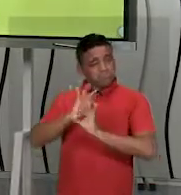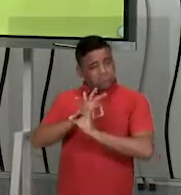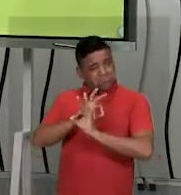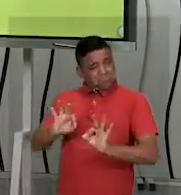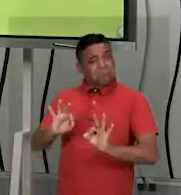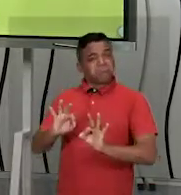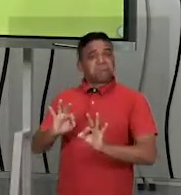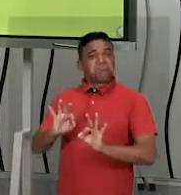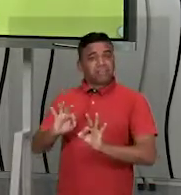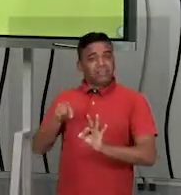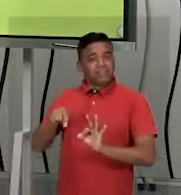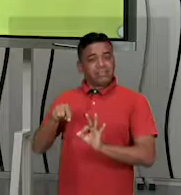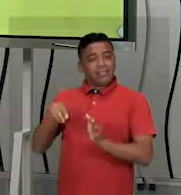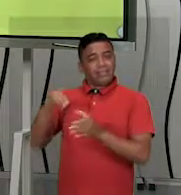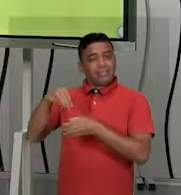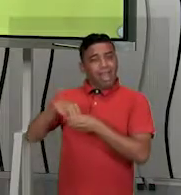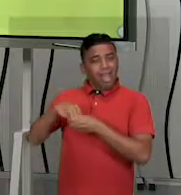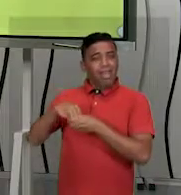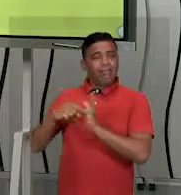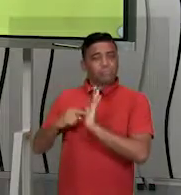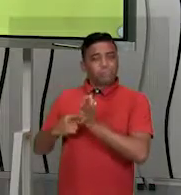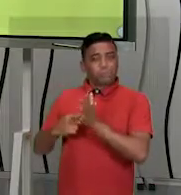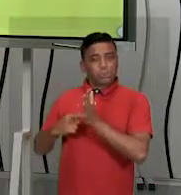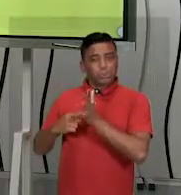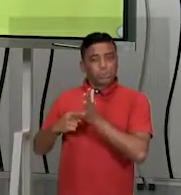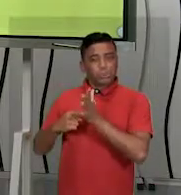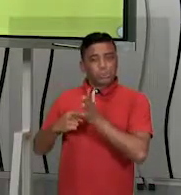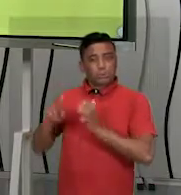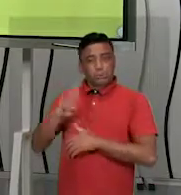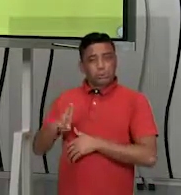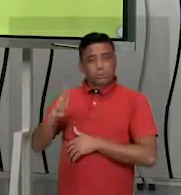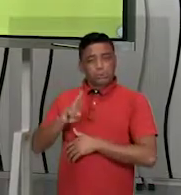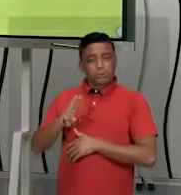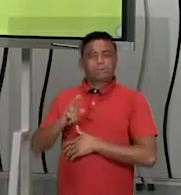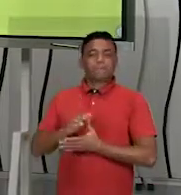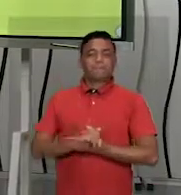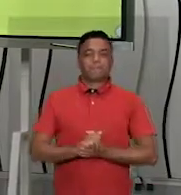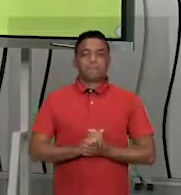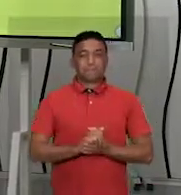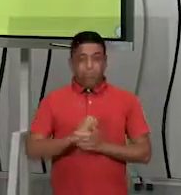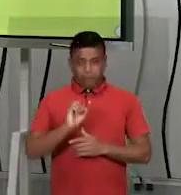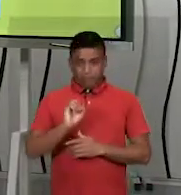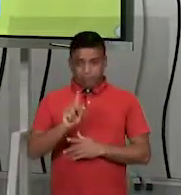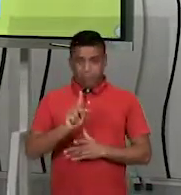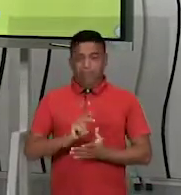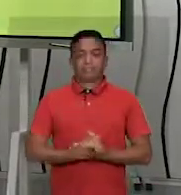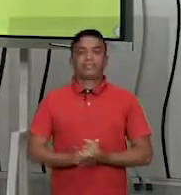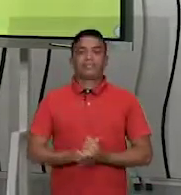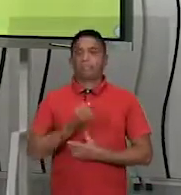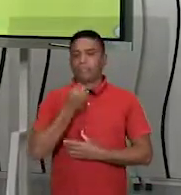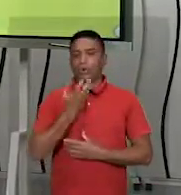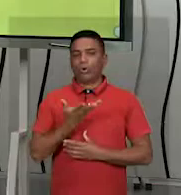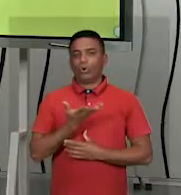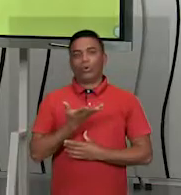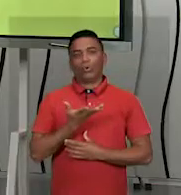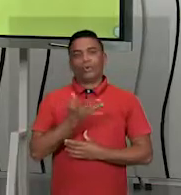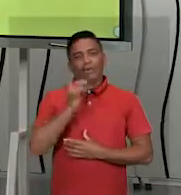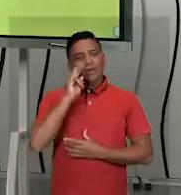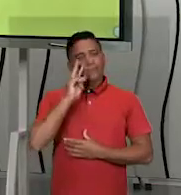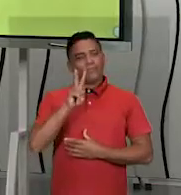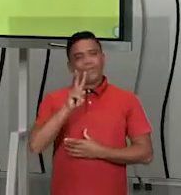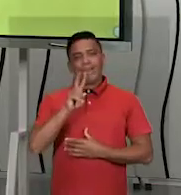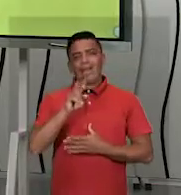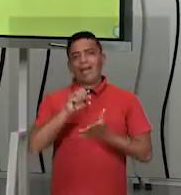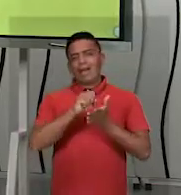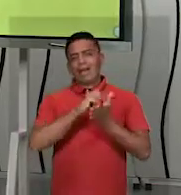efetivo, ali durante o seu funcionamento, ok? Bom, então a gente vai ver uma questãozinha